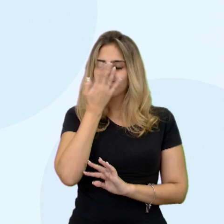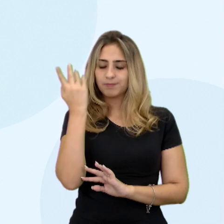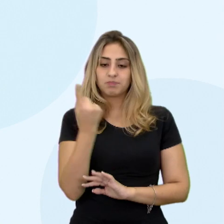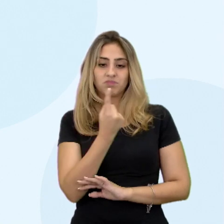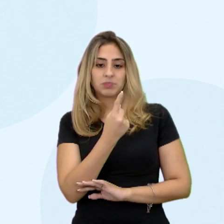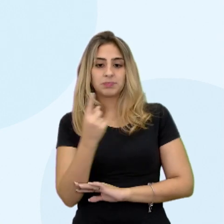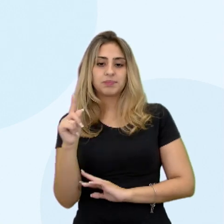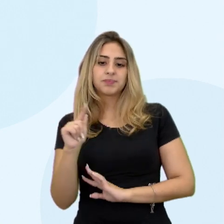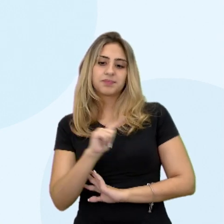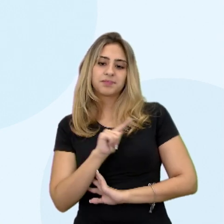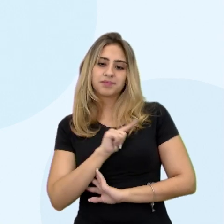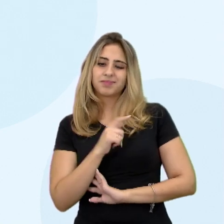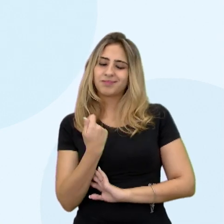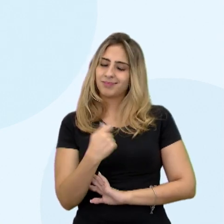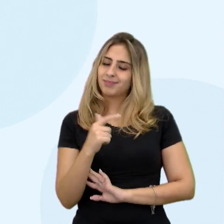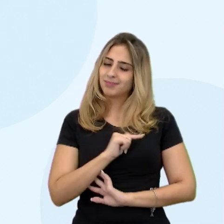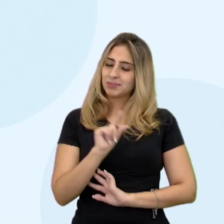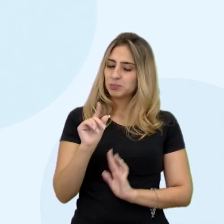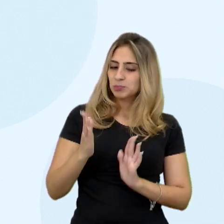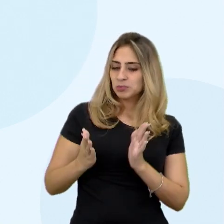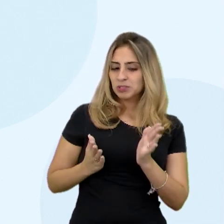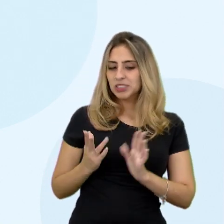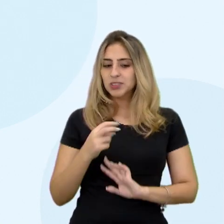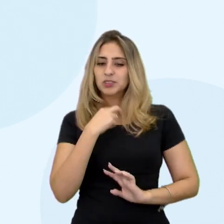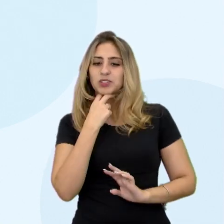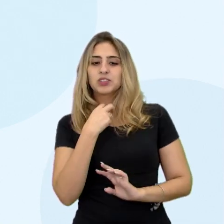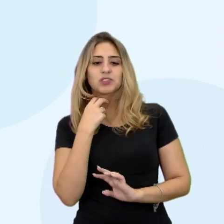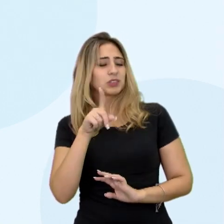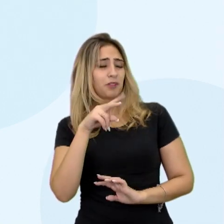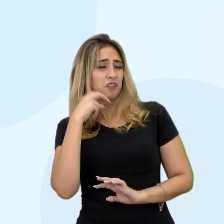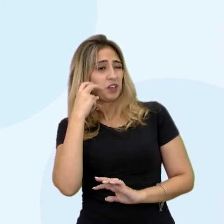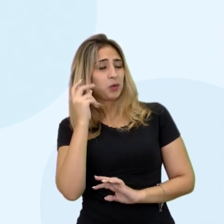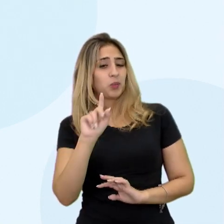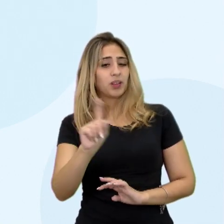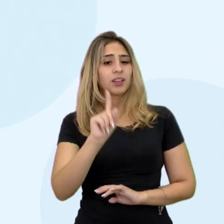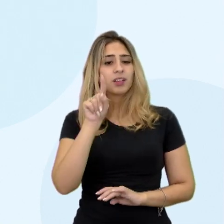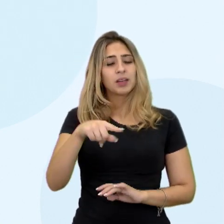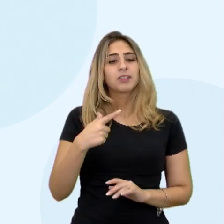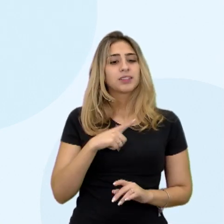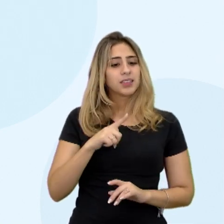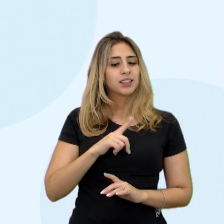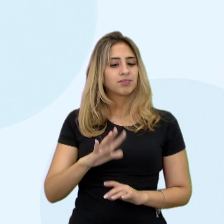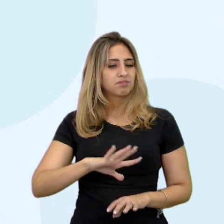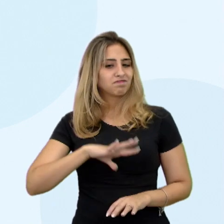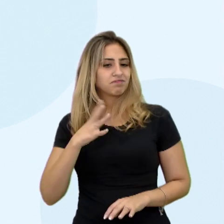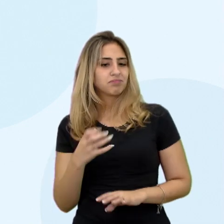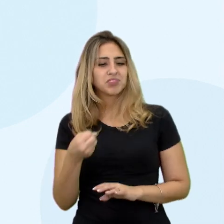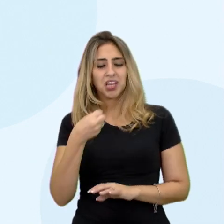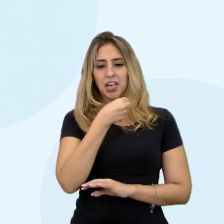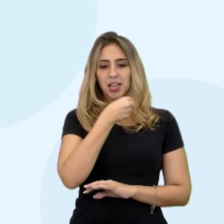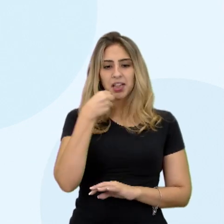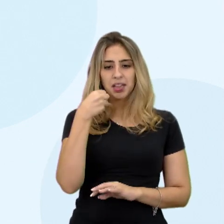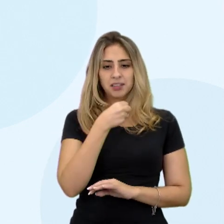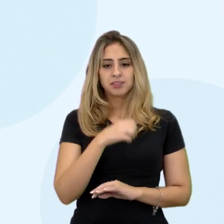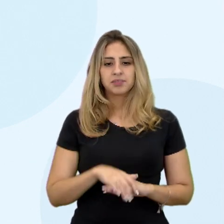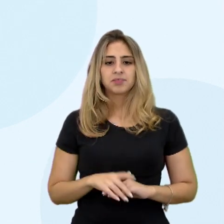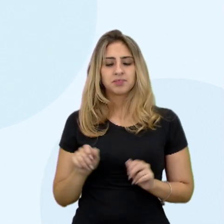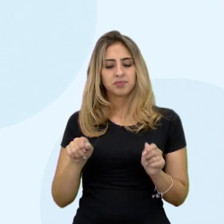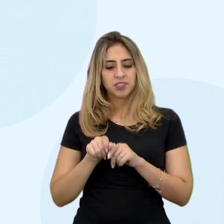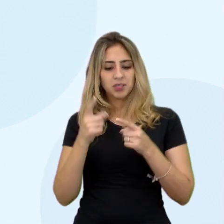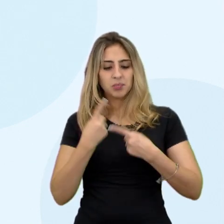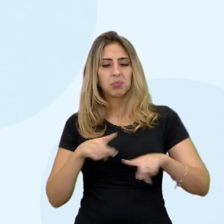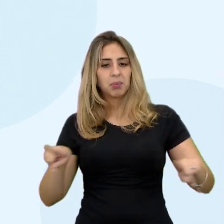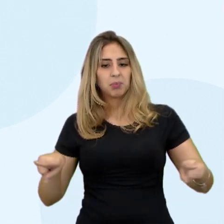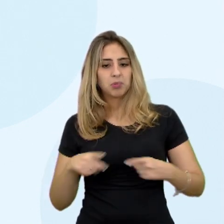último, aí tem que ter o talento aqui, hein? Aí não é nem vergonha, né? É o talento mesmo. Então, se você conseguir compor uma